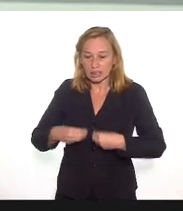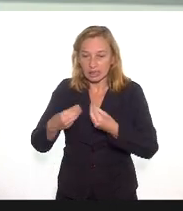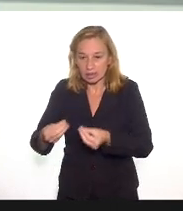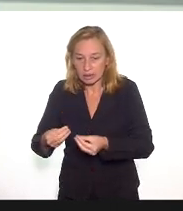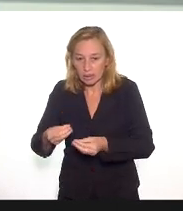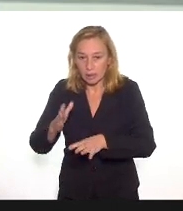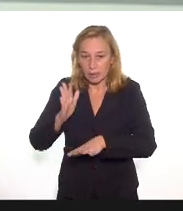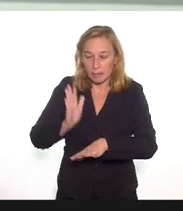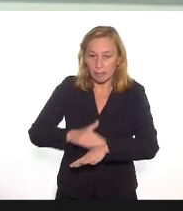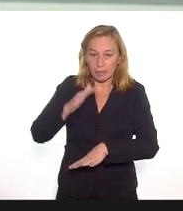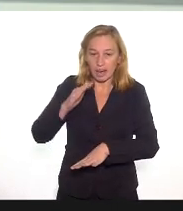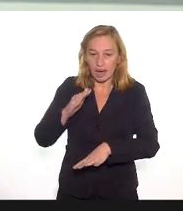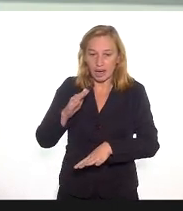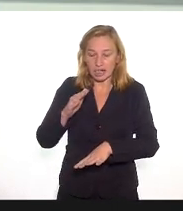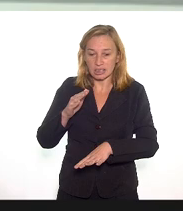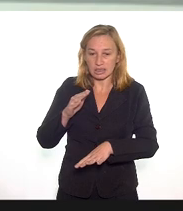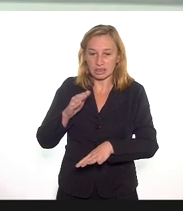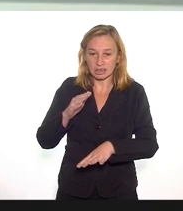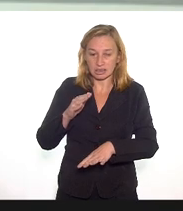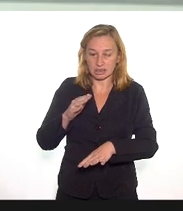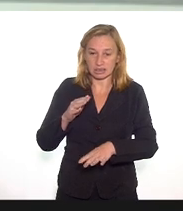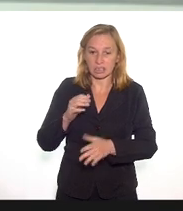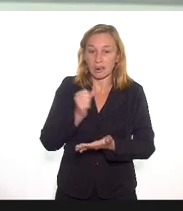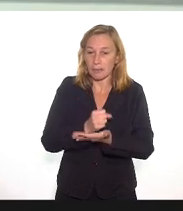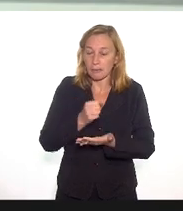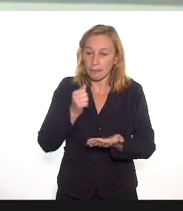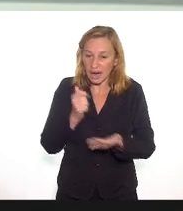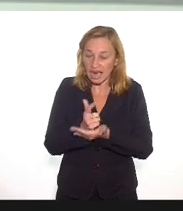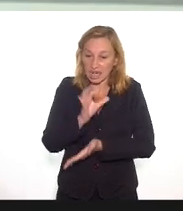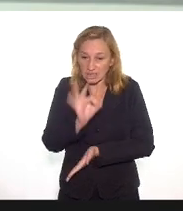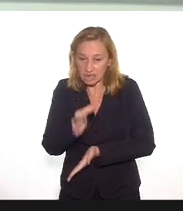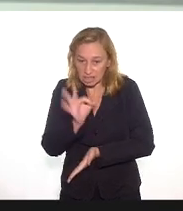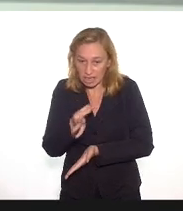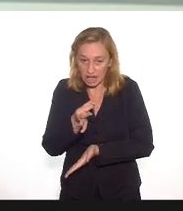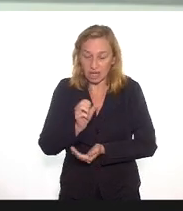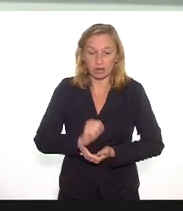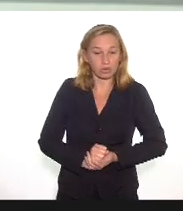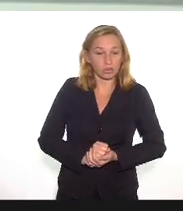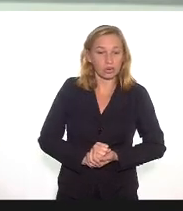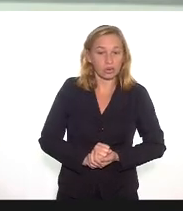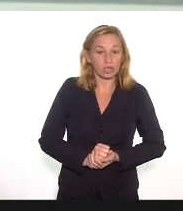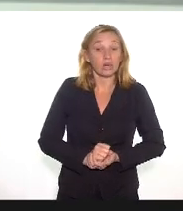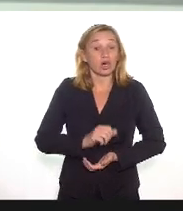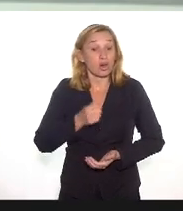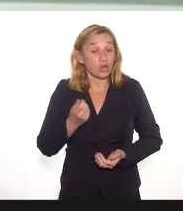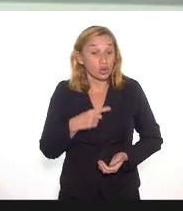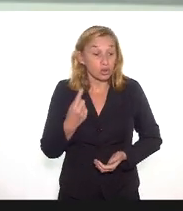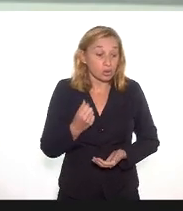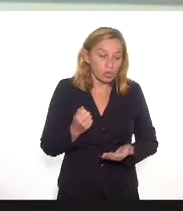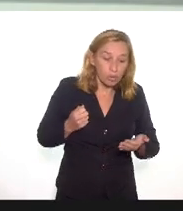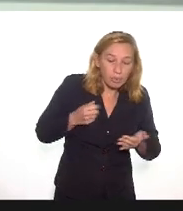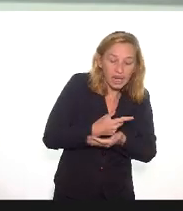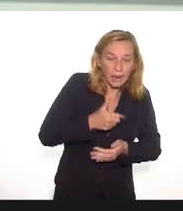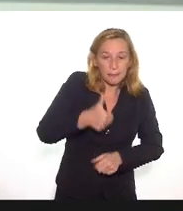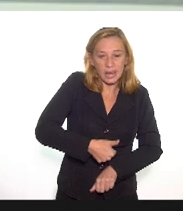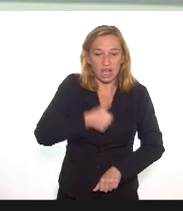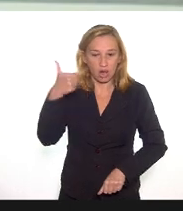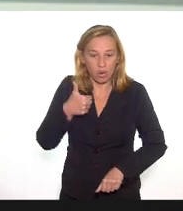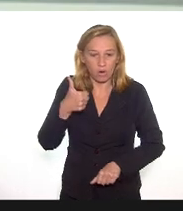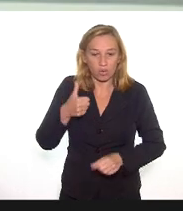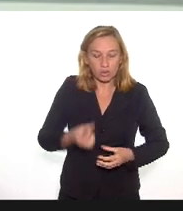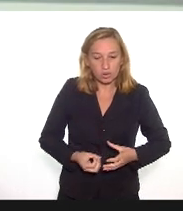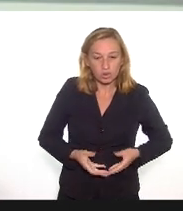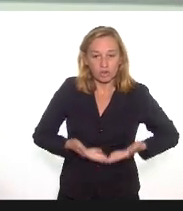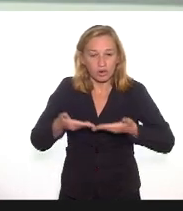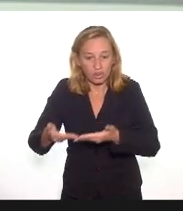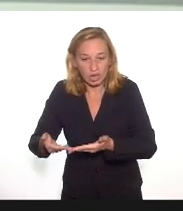pagamentos das suas contratações, eu tenho certeza que ele conseguiria comprar um pouco melhor, porque quando se fornece para o